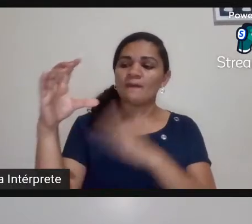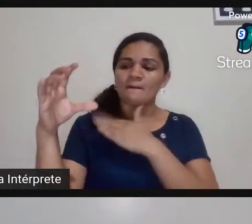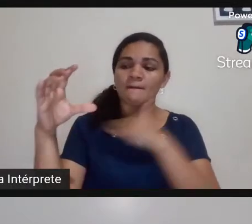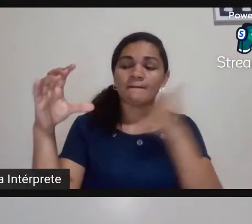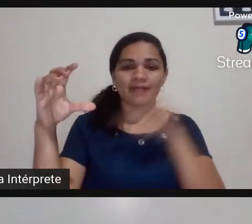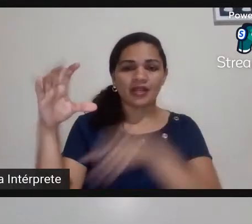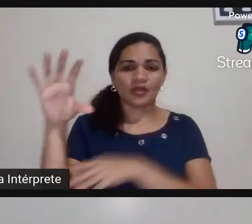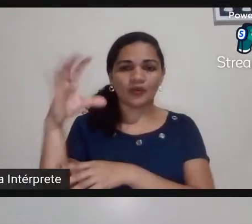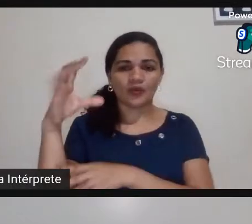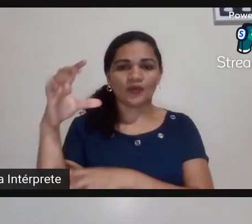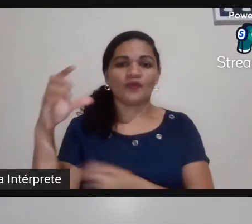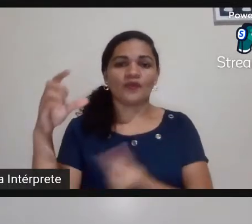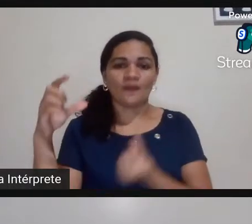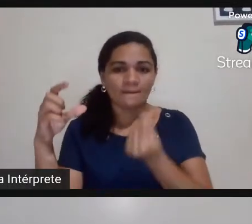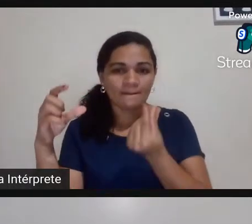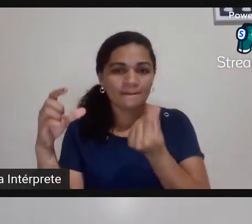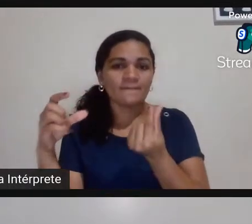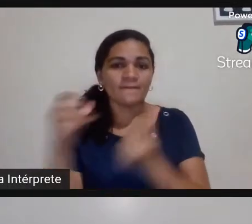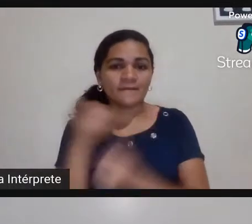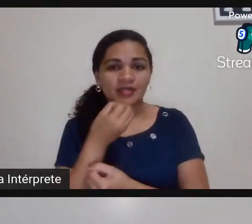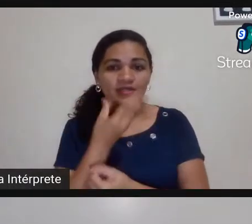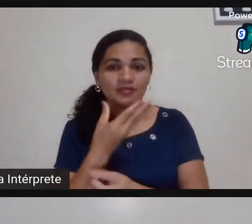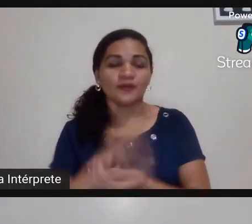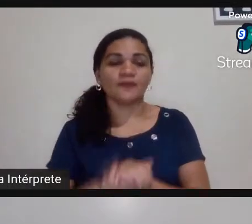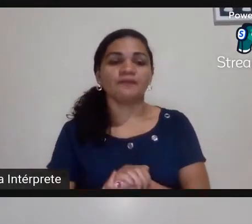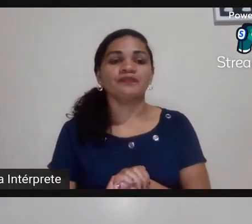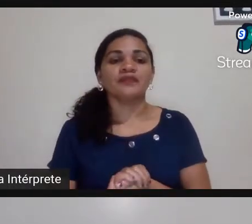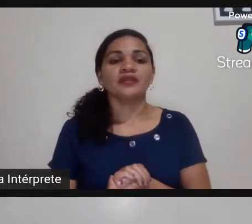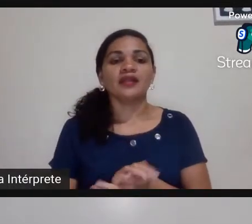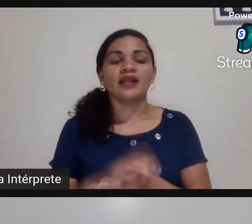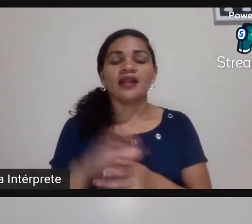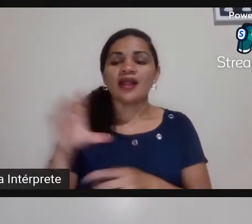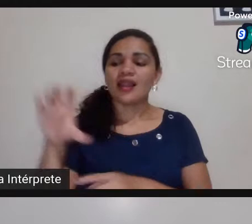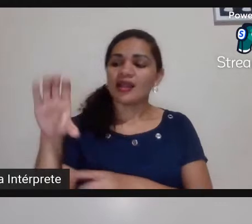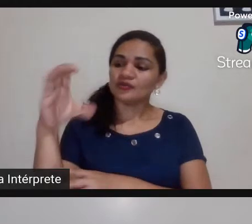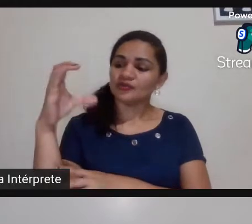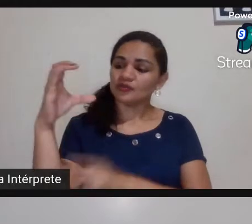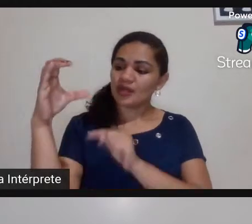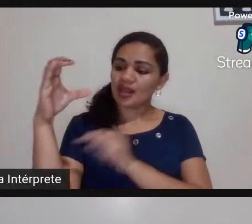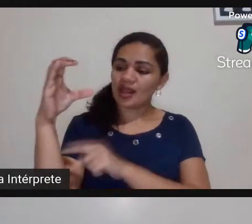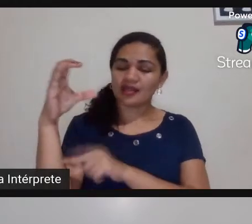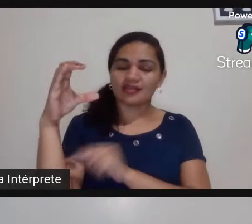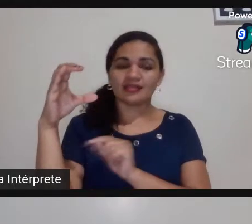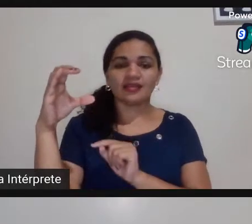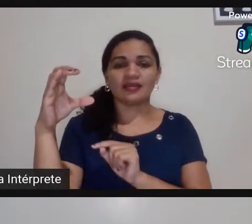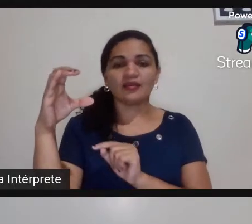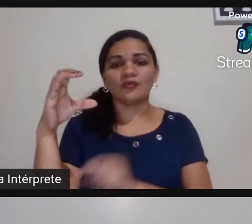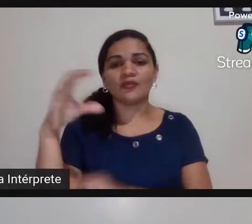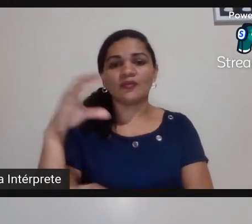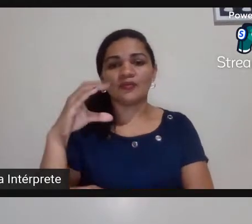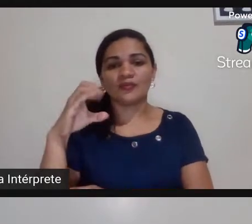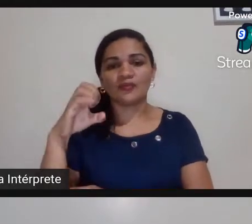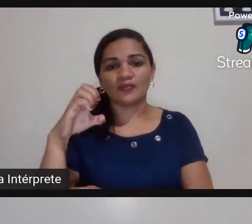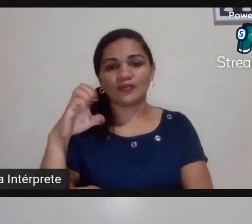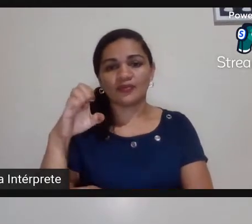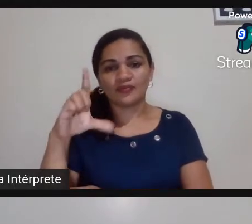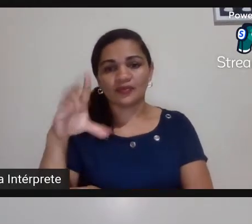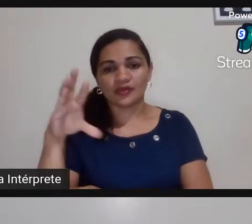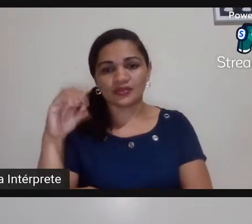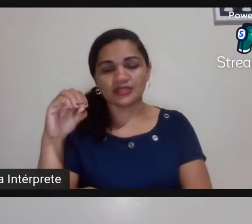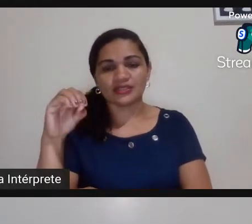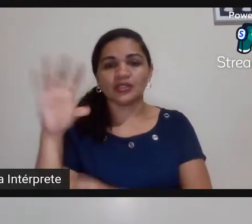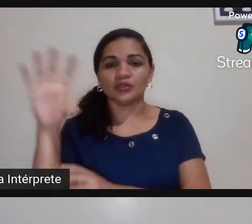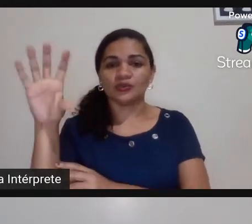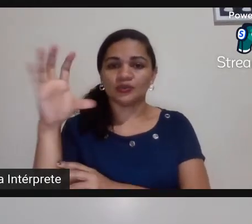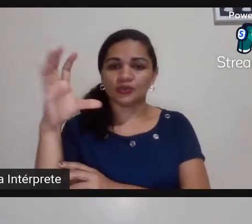no melhor preço mas uma coisa que eu fui olhar foi o selo dele ele tem um celular de consumo energético tá então eu acho que o